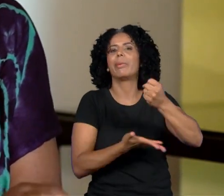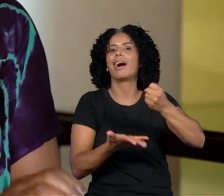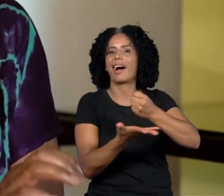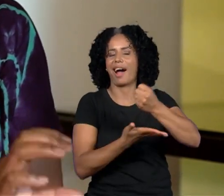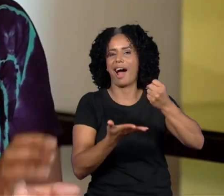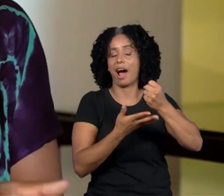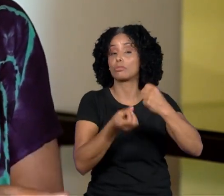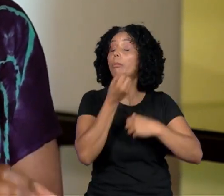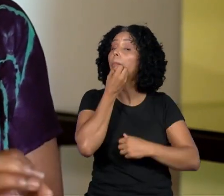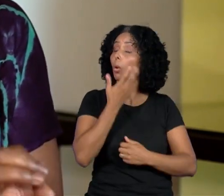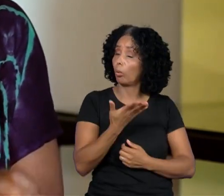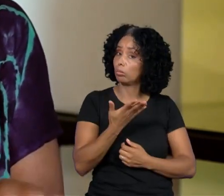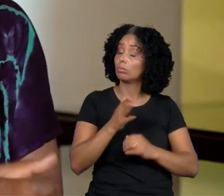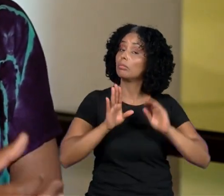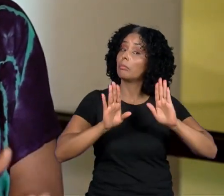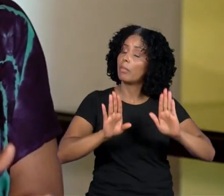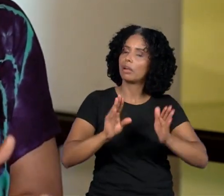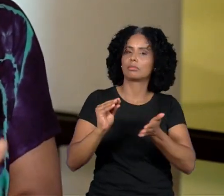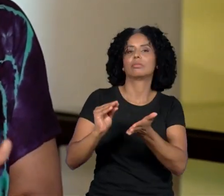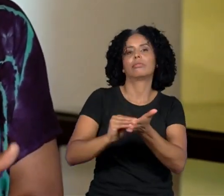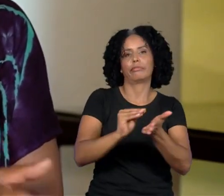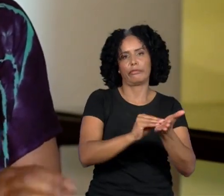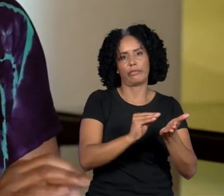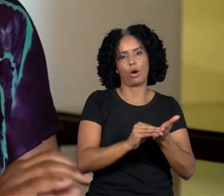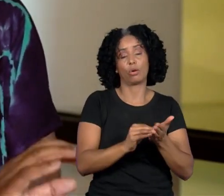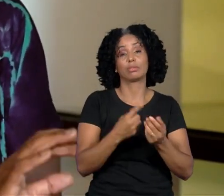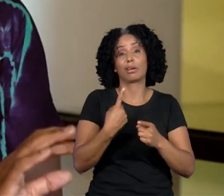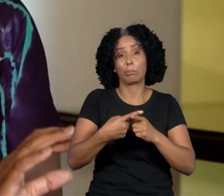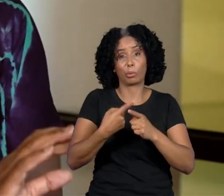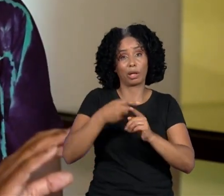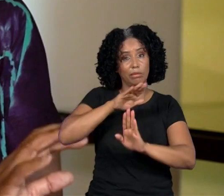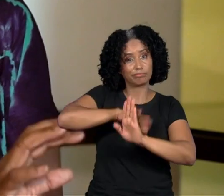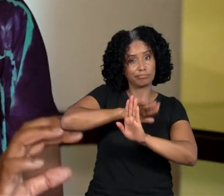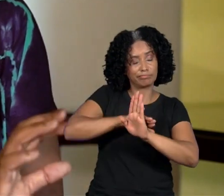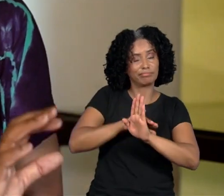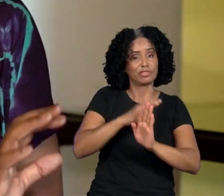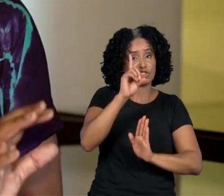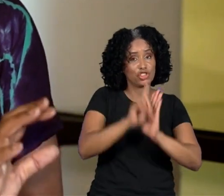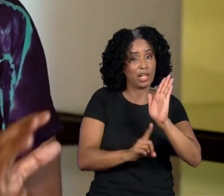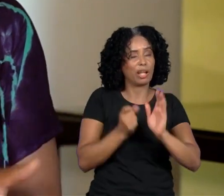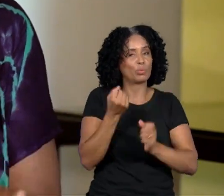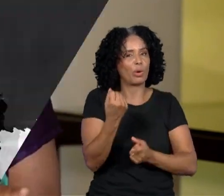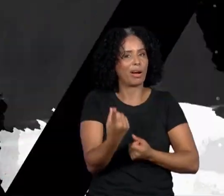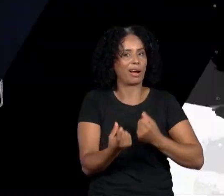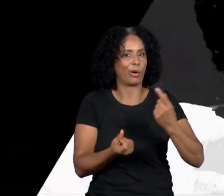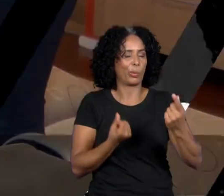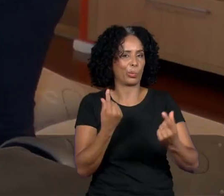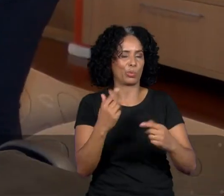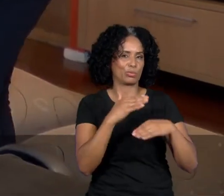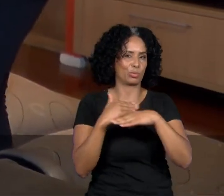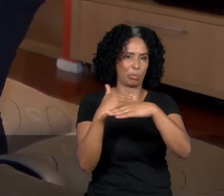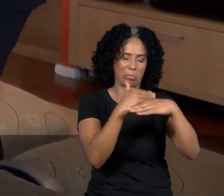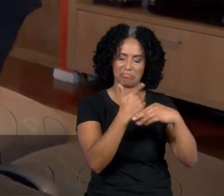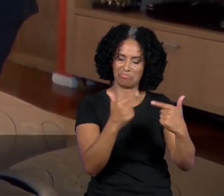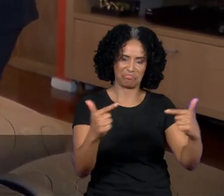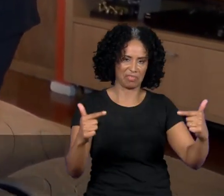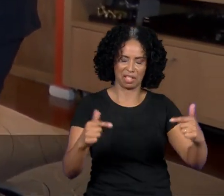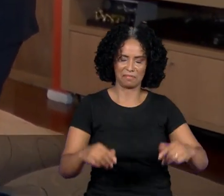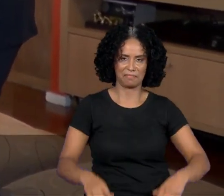vantagem, mas ainda ficou outros direitos e não houve uma equiparação.